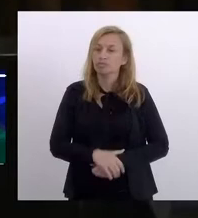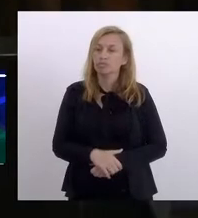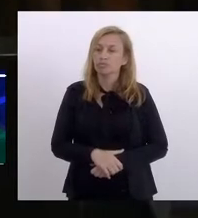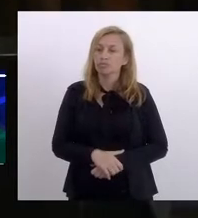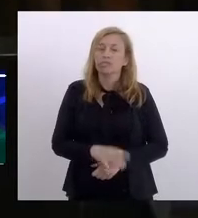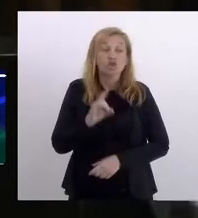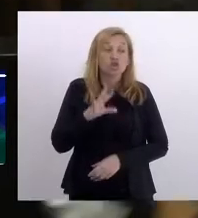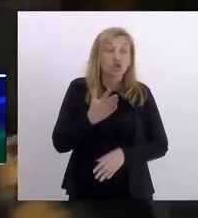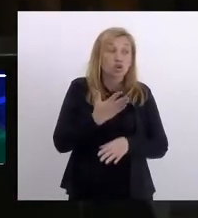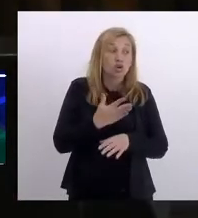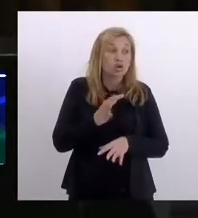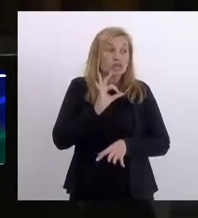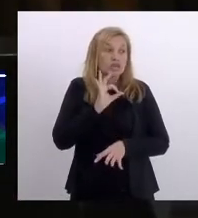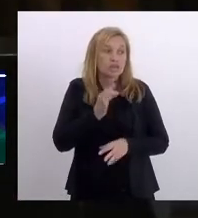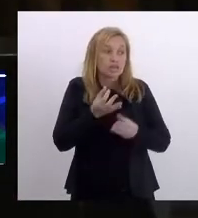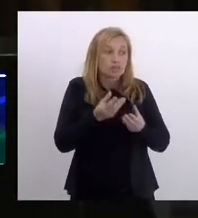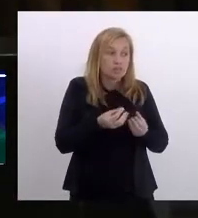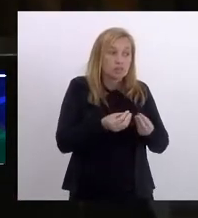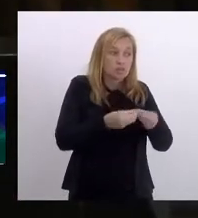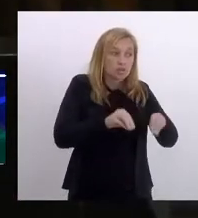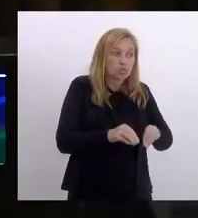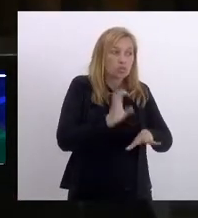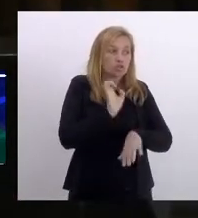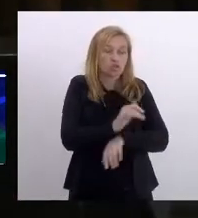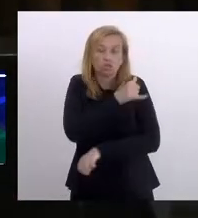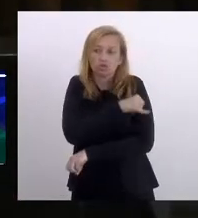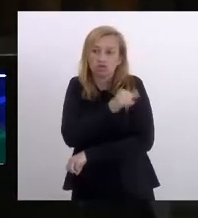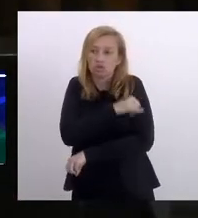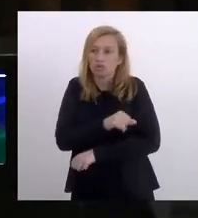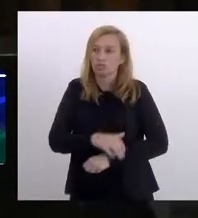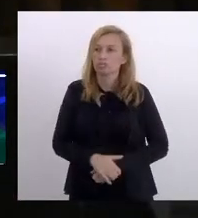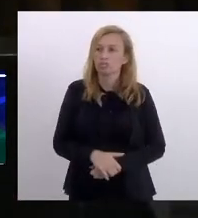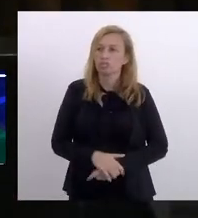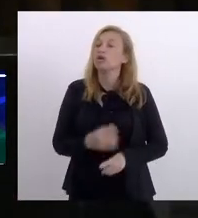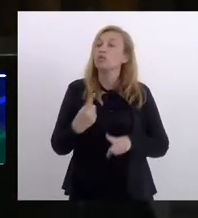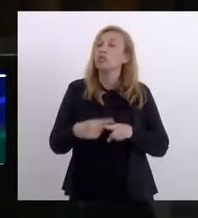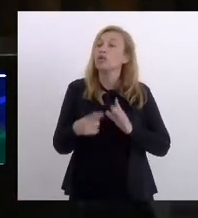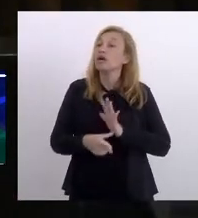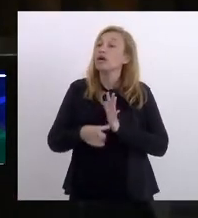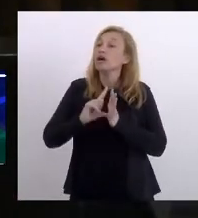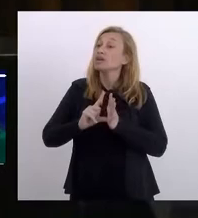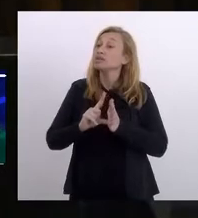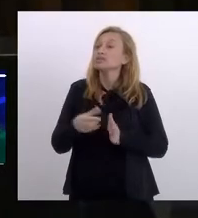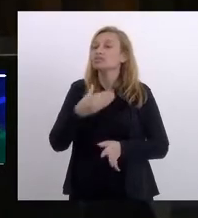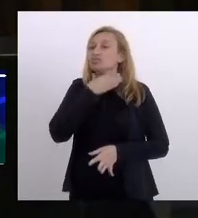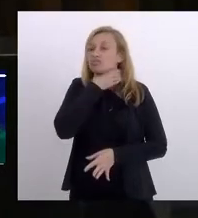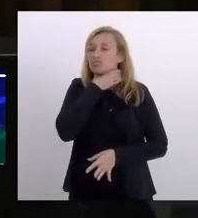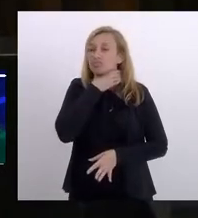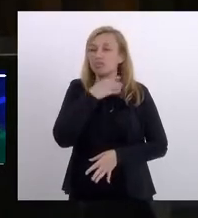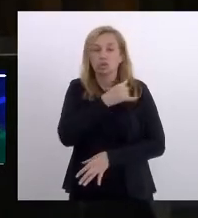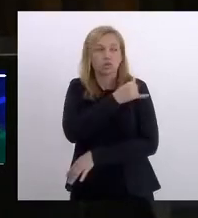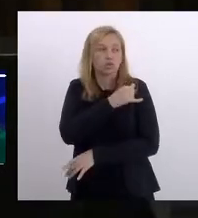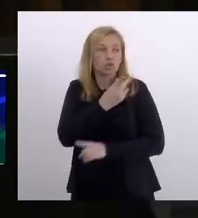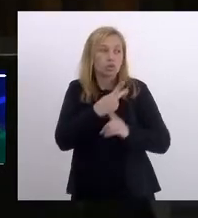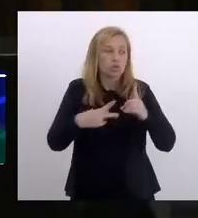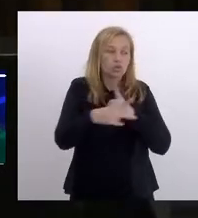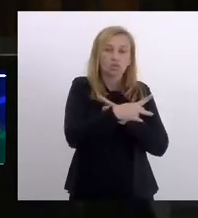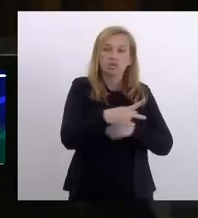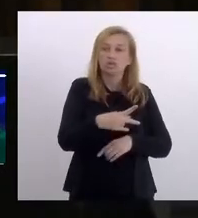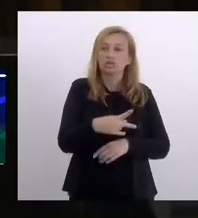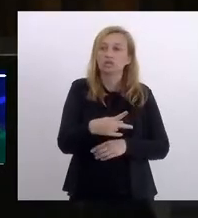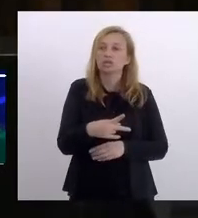só praticamente quebrou o Estado do Rio de Janeiro, porque antes daquela crise, o Rio Previdência tinha